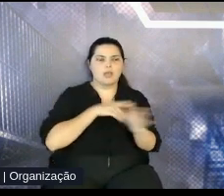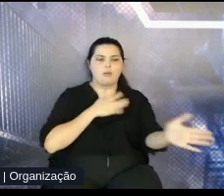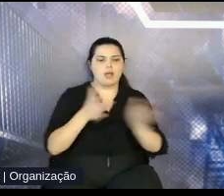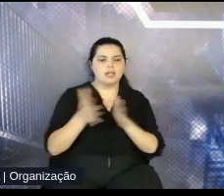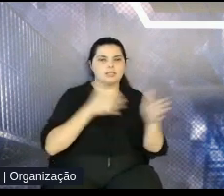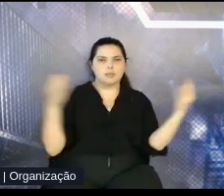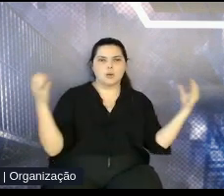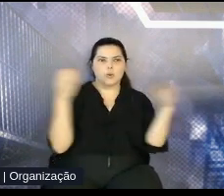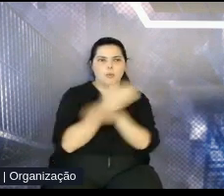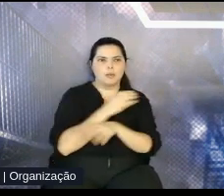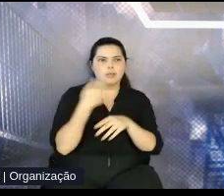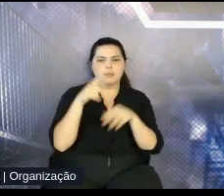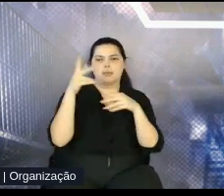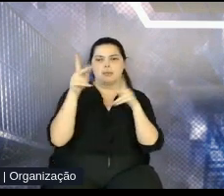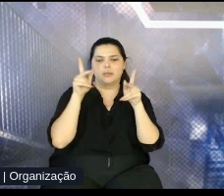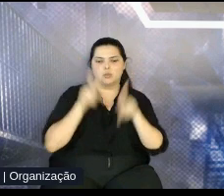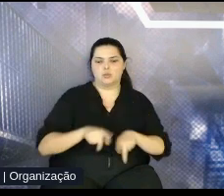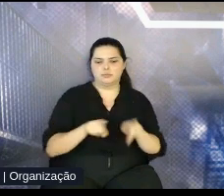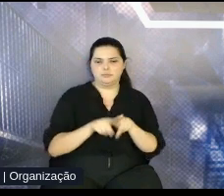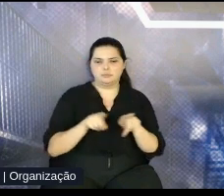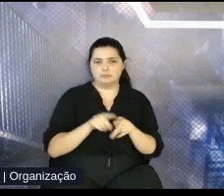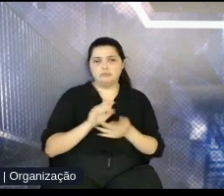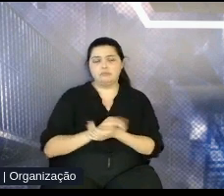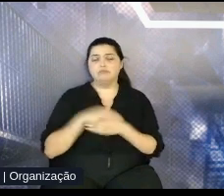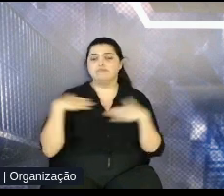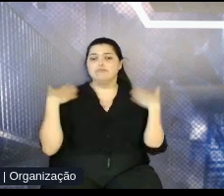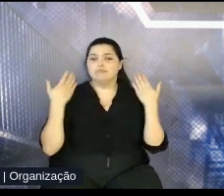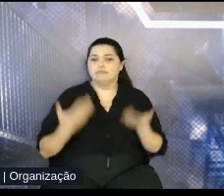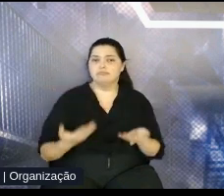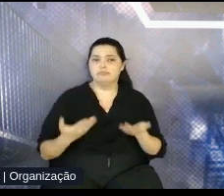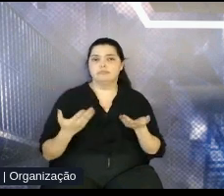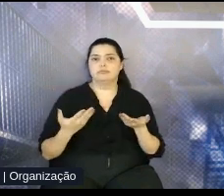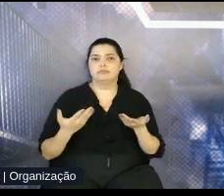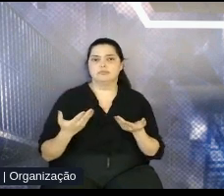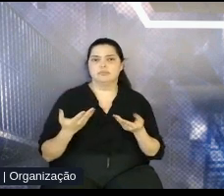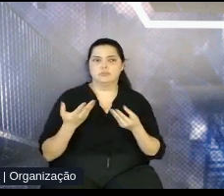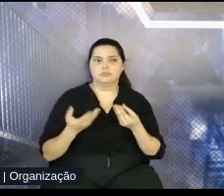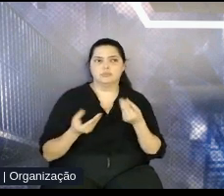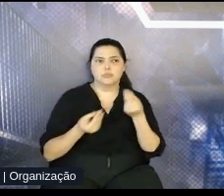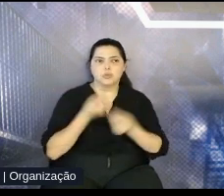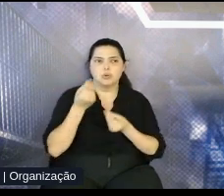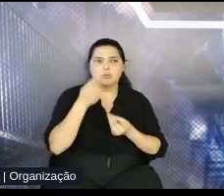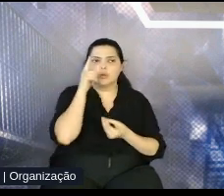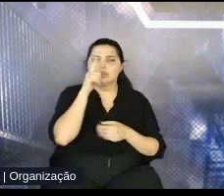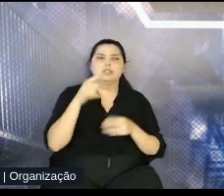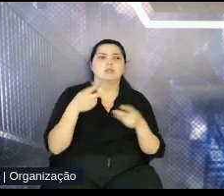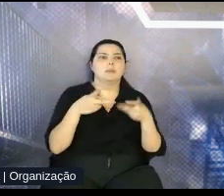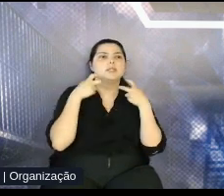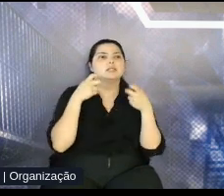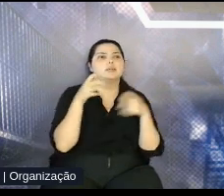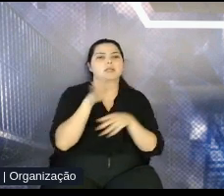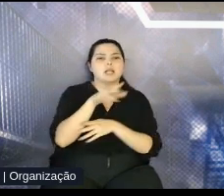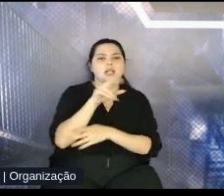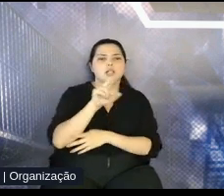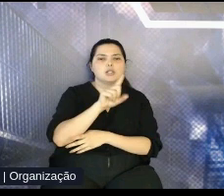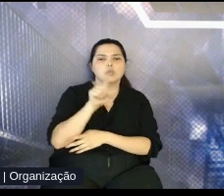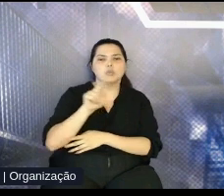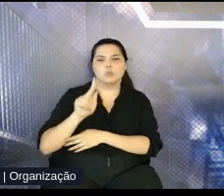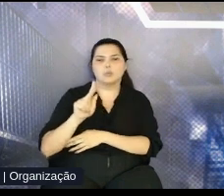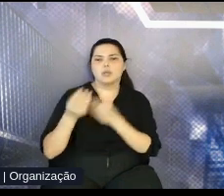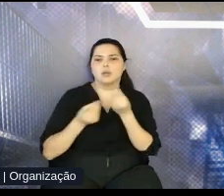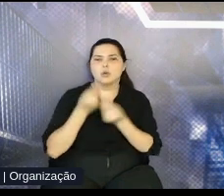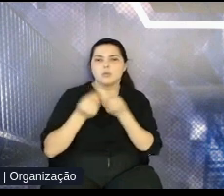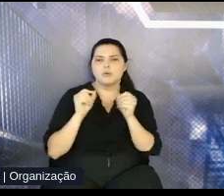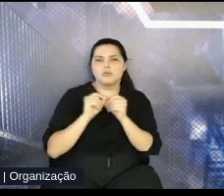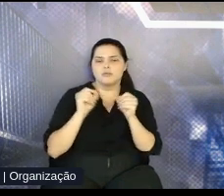acessibilidade para as pessoas. E aí, como estamos investigando isso na ZUP, né? Como é que a gente vem